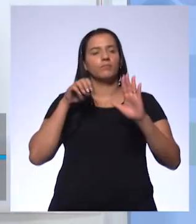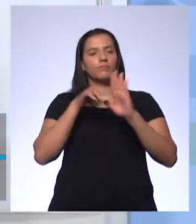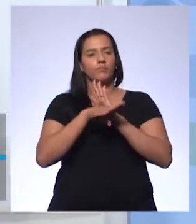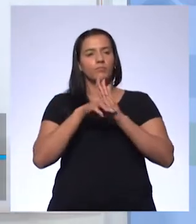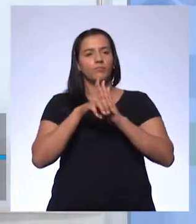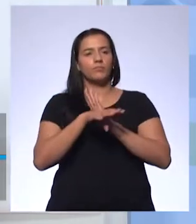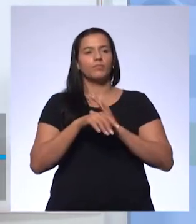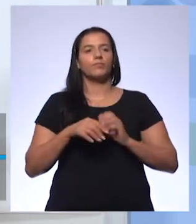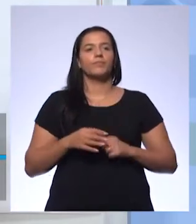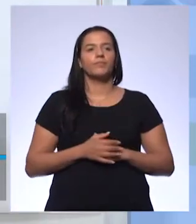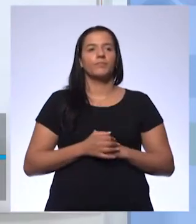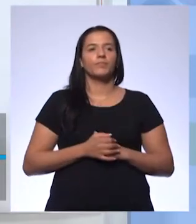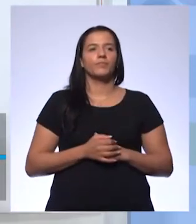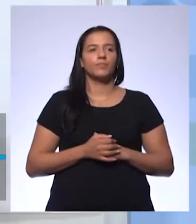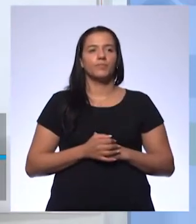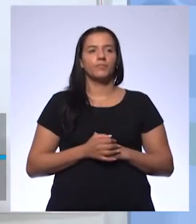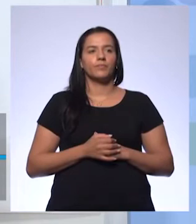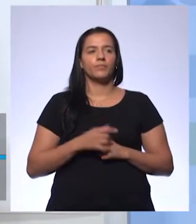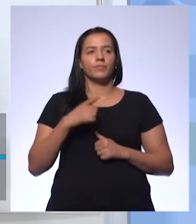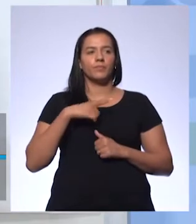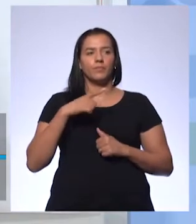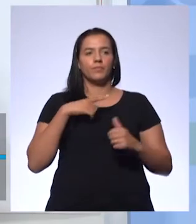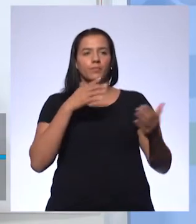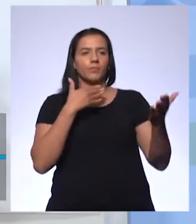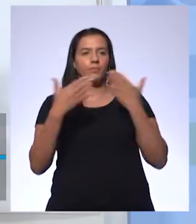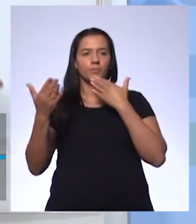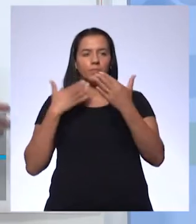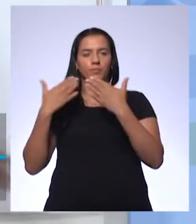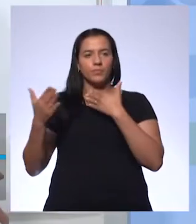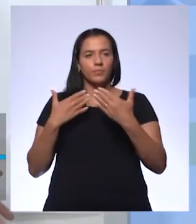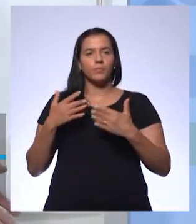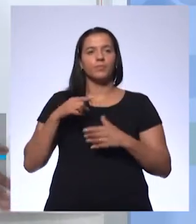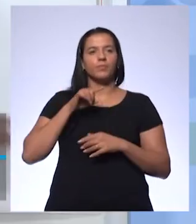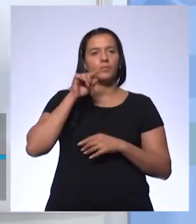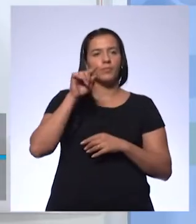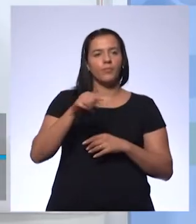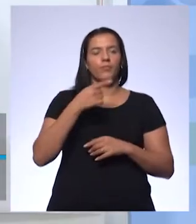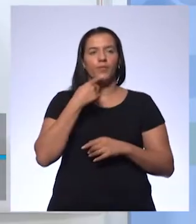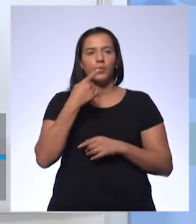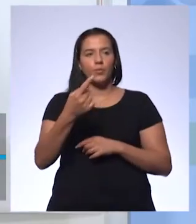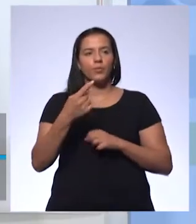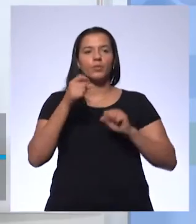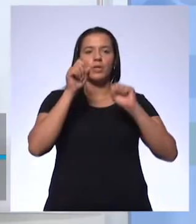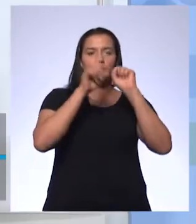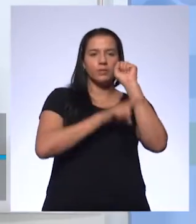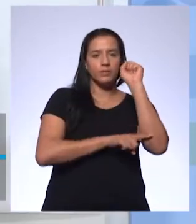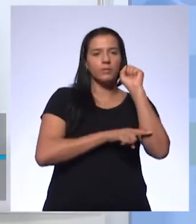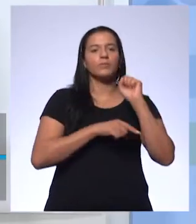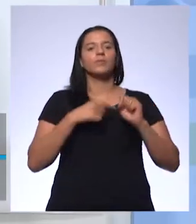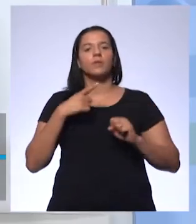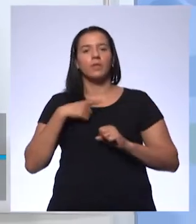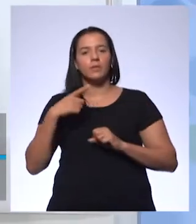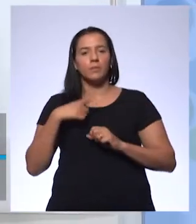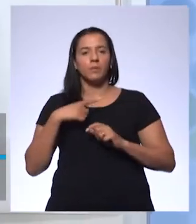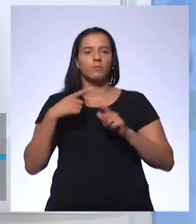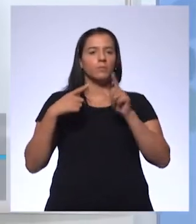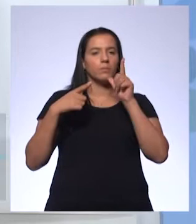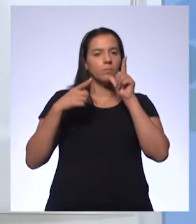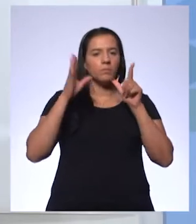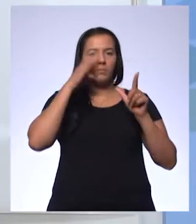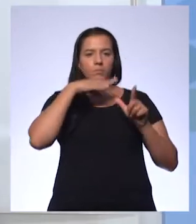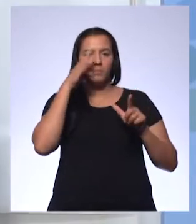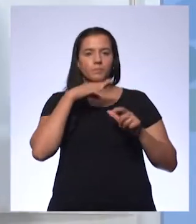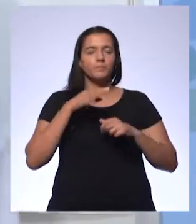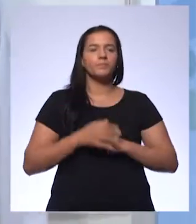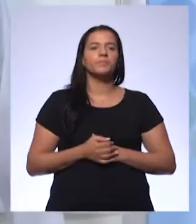bactérias. Né? A gente já discutiu um pouquinho lá. Falou um pouquinho da sífilis, falou um pouquinho da gonorreia. Tá bom?